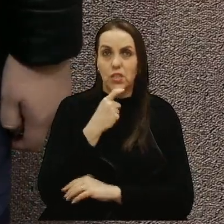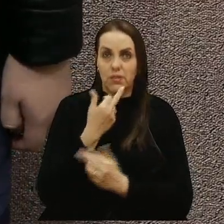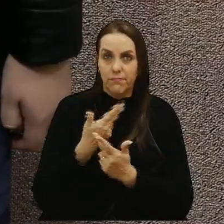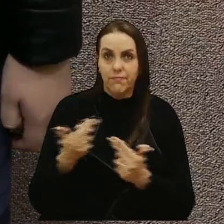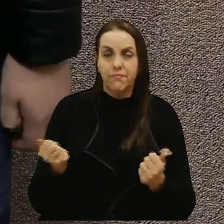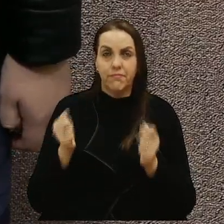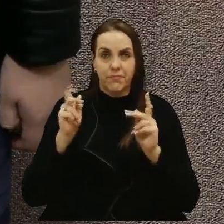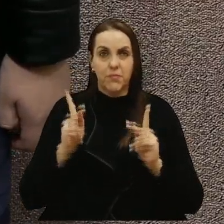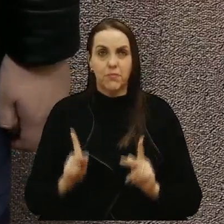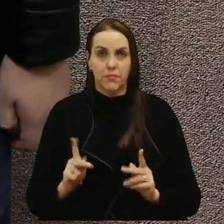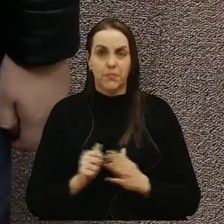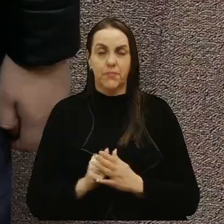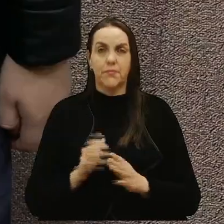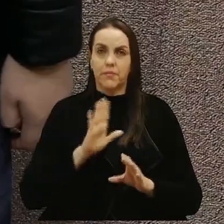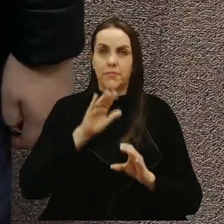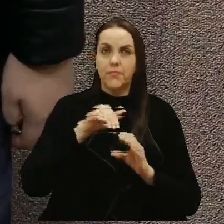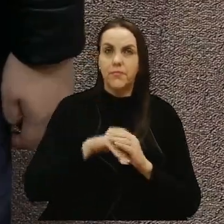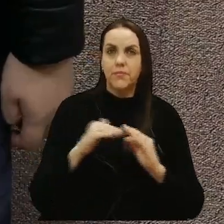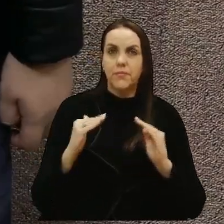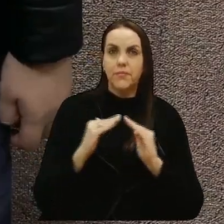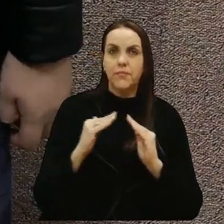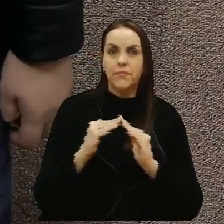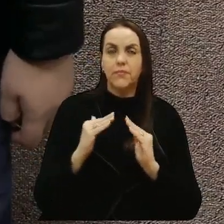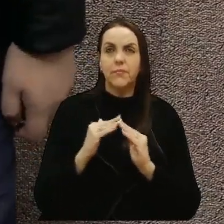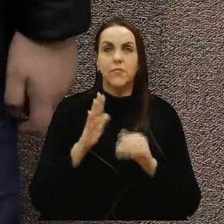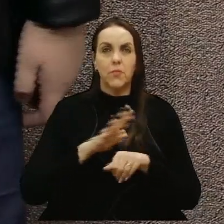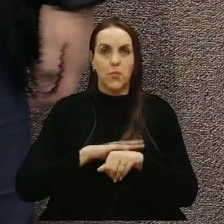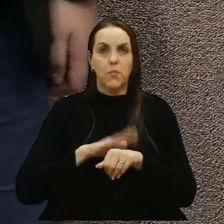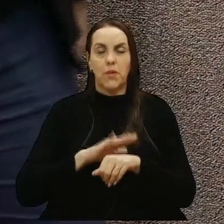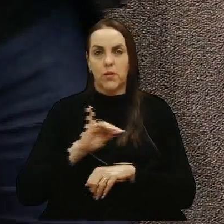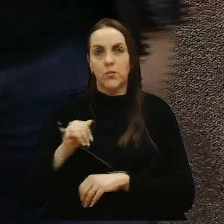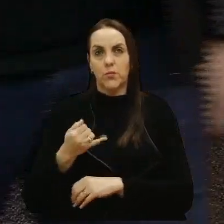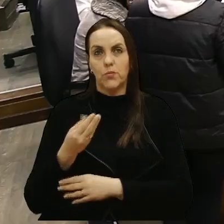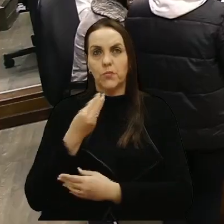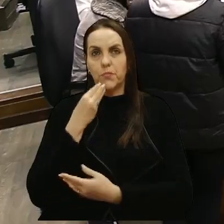pessoas. Então, eu votarei favorável no momento oportuno. Era isso, senhor presidente. Obrigado, vereador Edson.